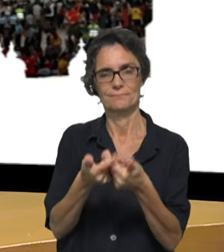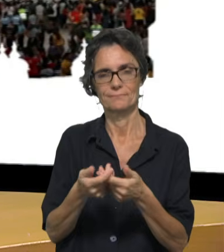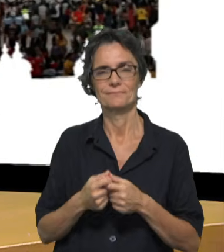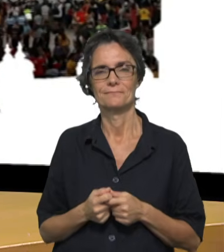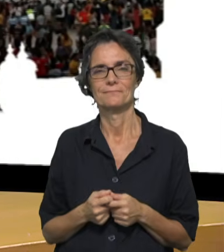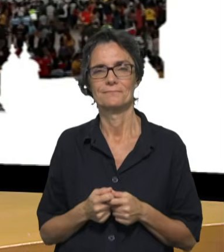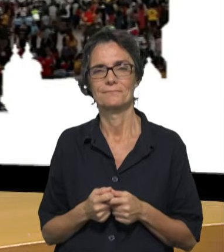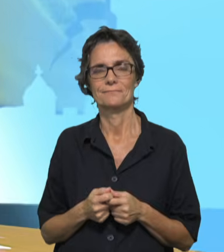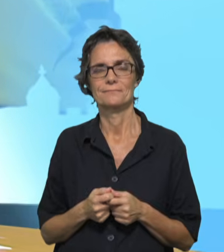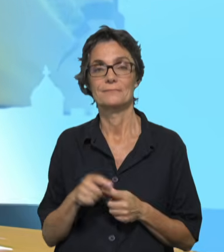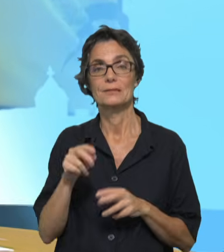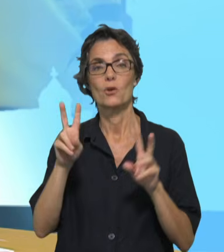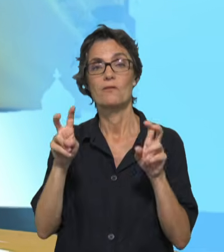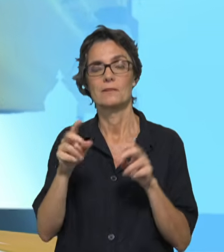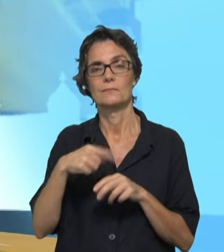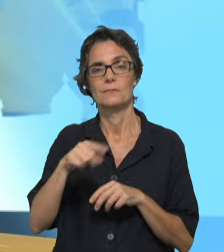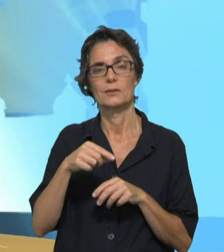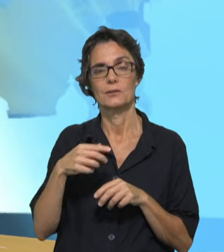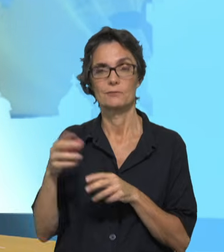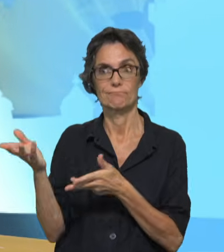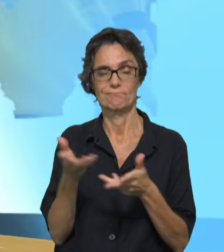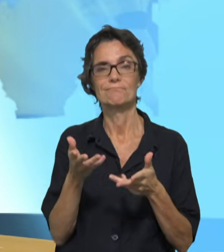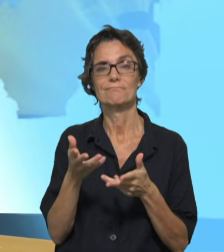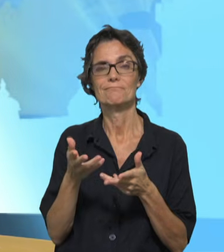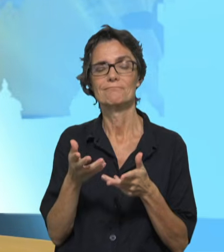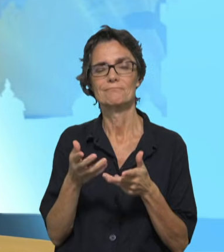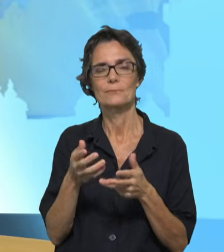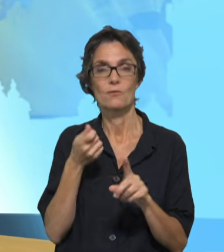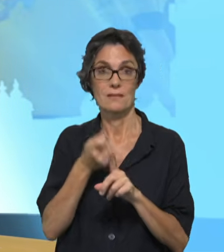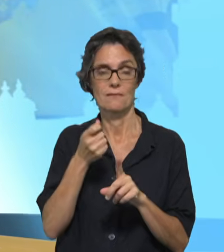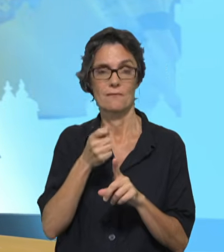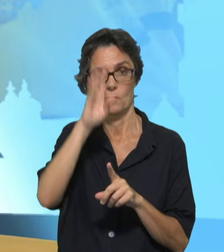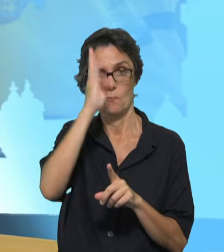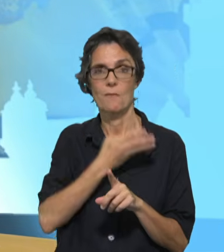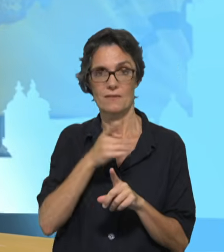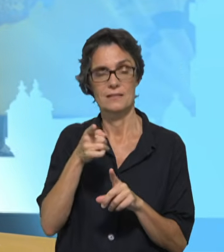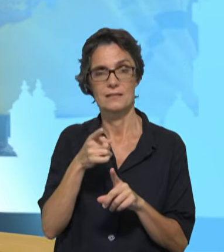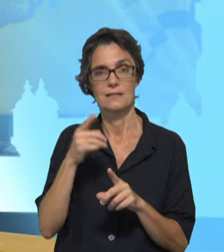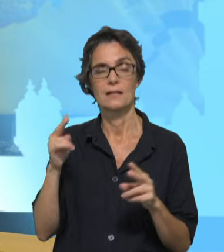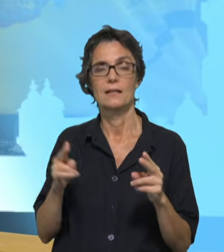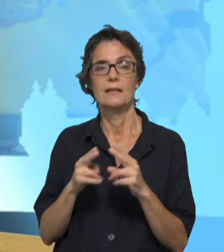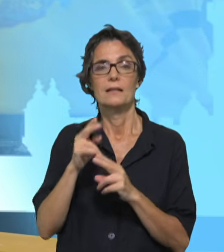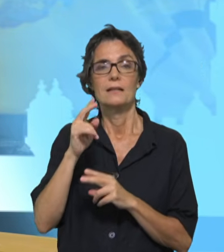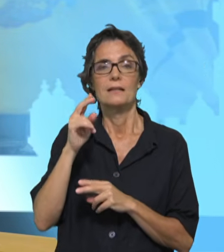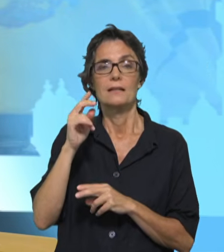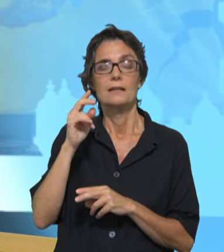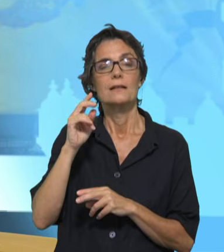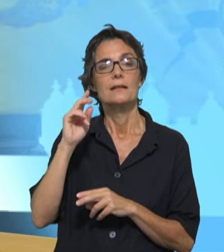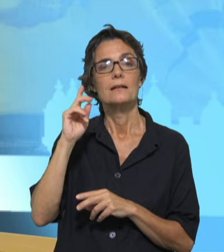De facto, um tema que aqui quisemos trazer e os desafios do Papa Francisco, que apresenta para este Dia Mundial do Turismo, que se